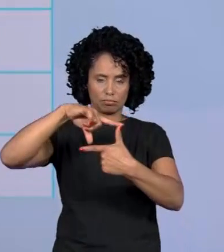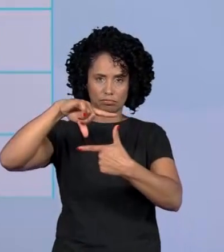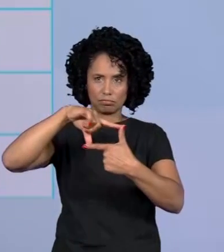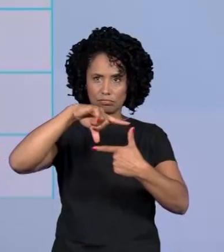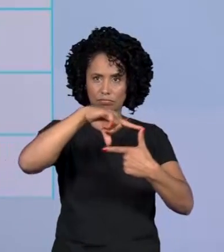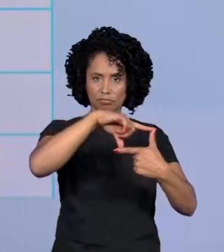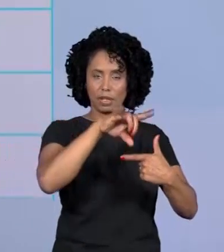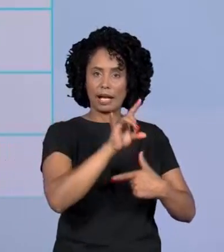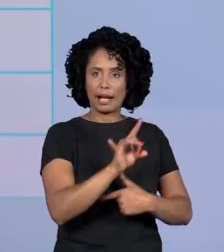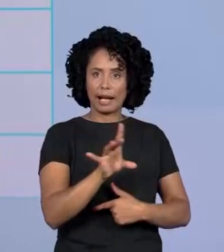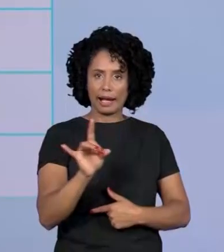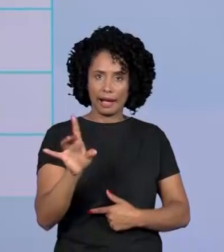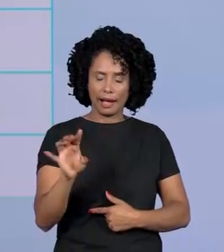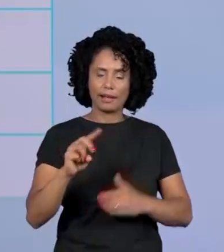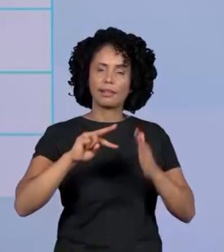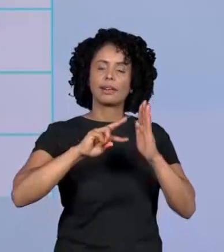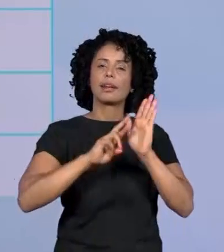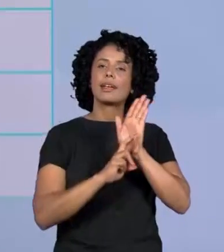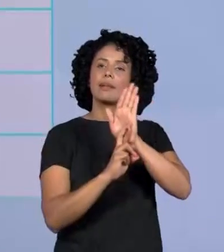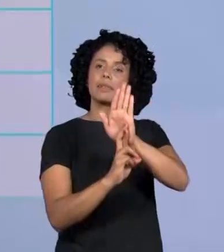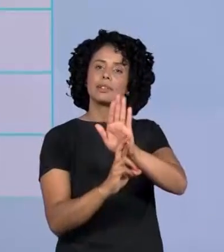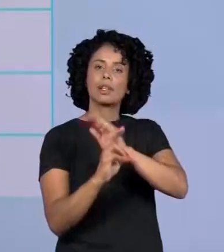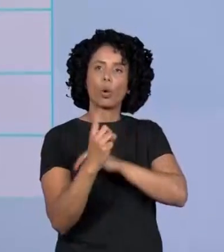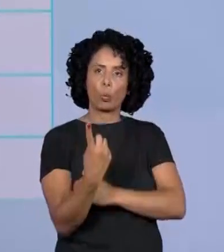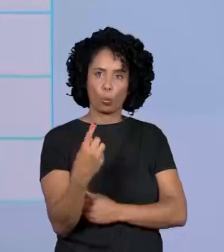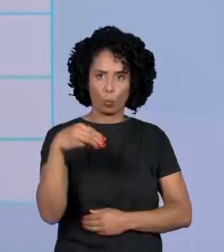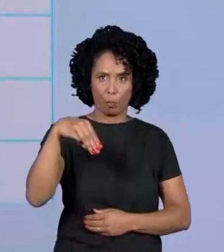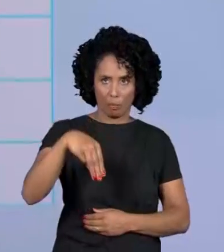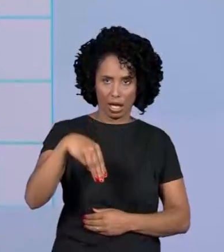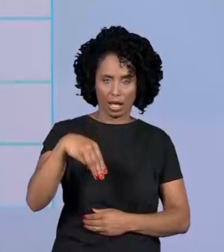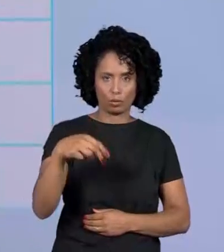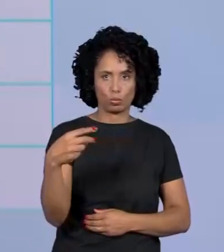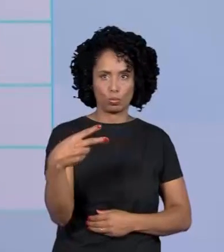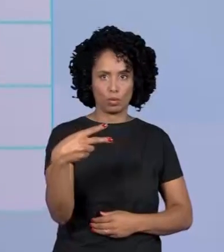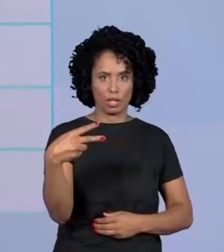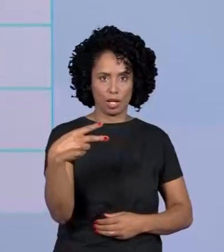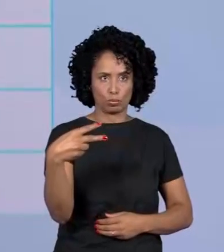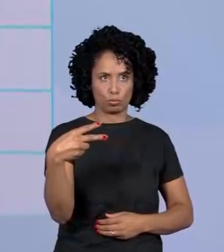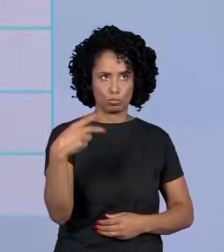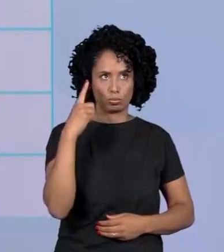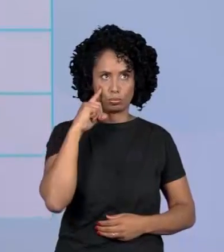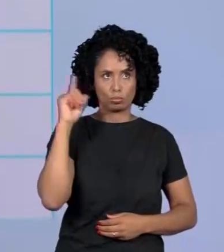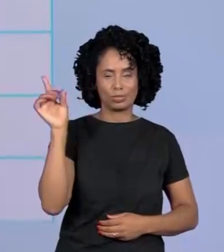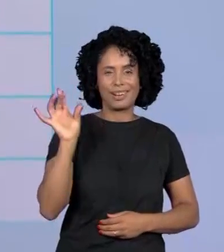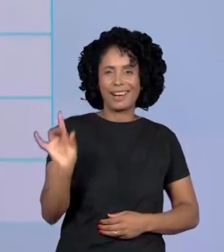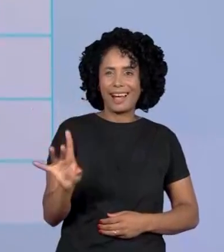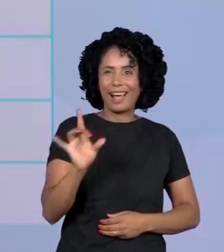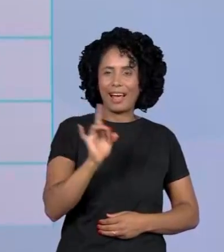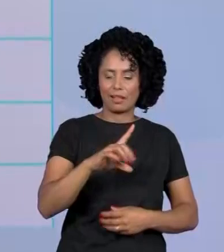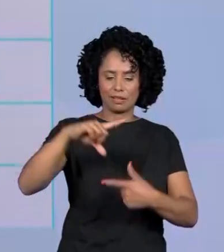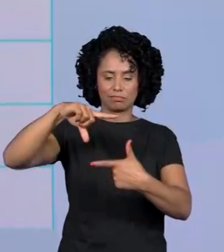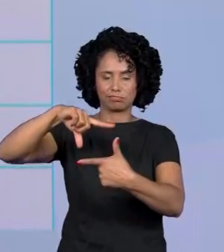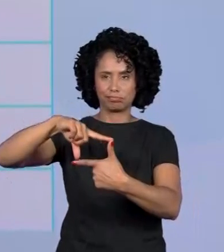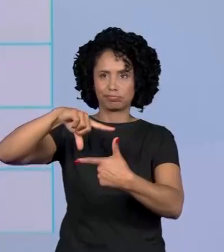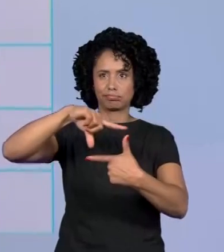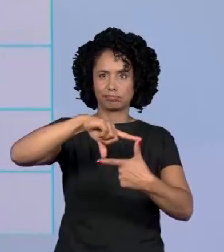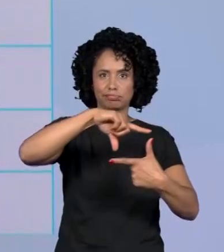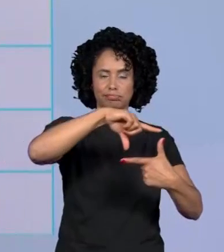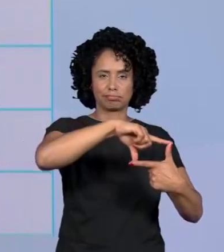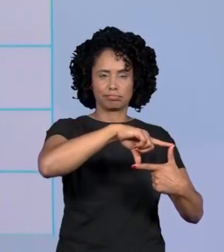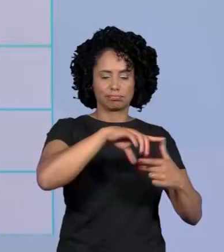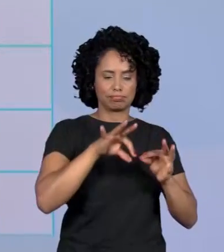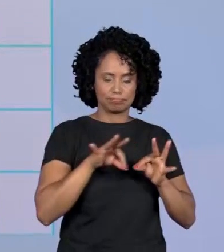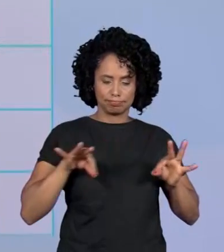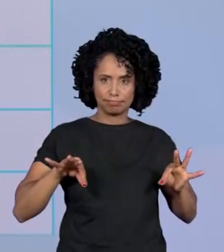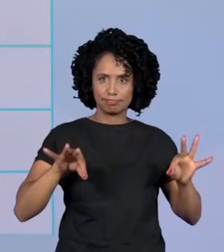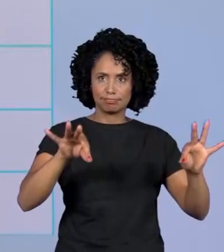1 metro quadrado, ok? Cada quadradinho desse aqui. Quantos metros quadrados tem